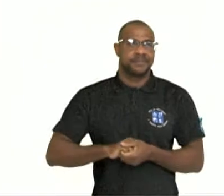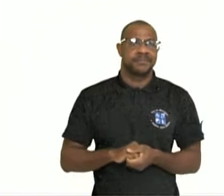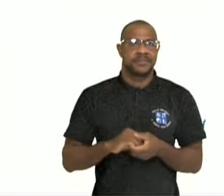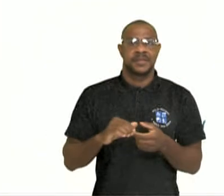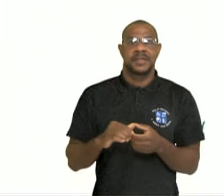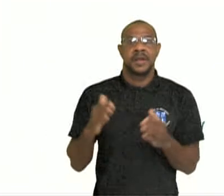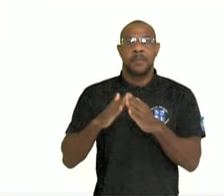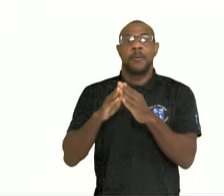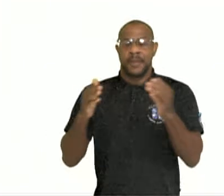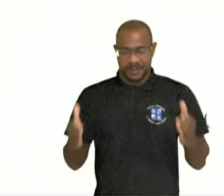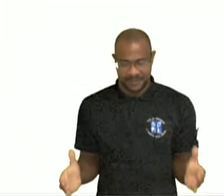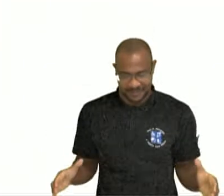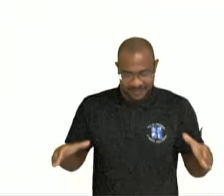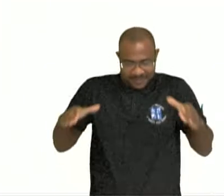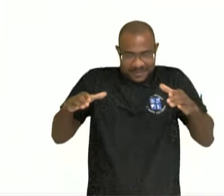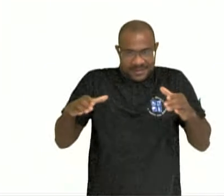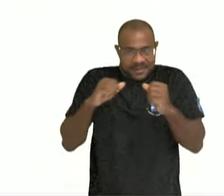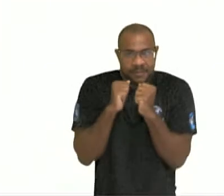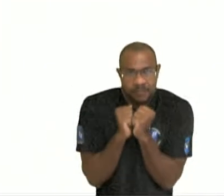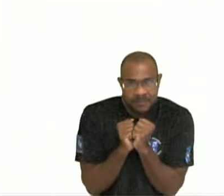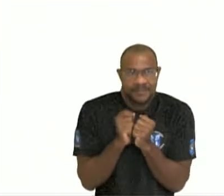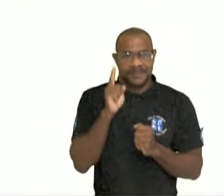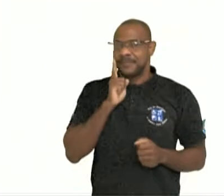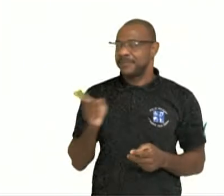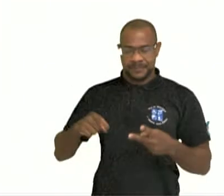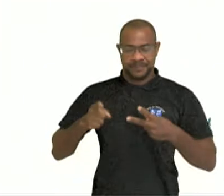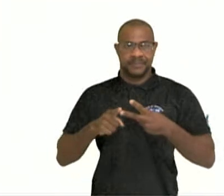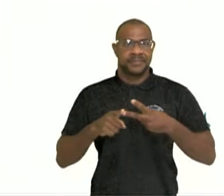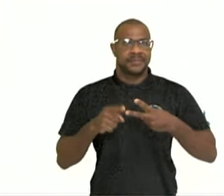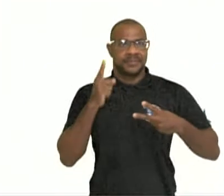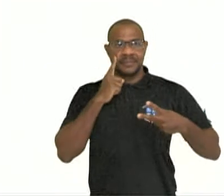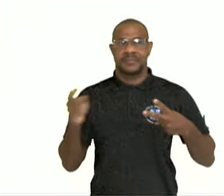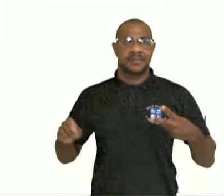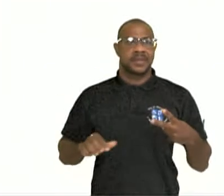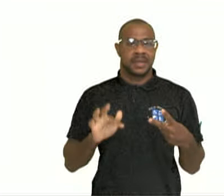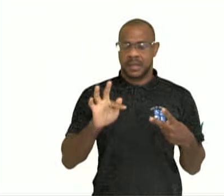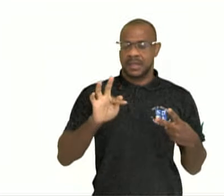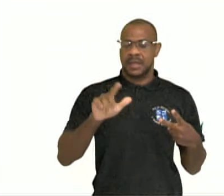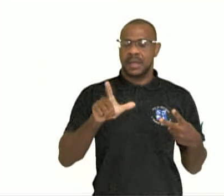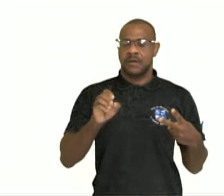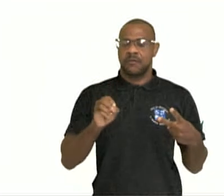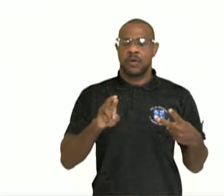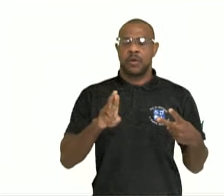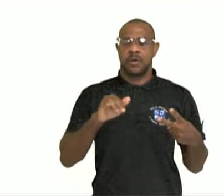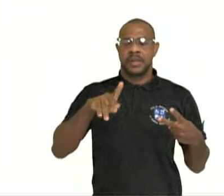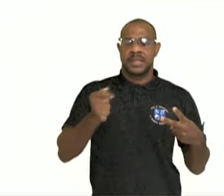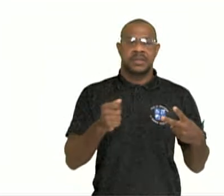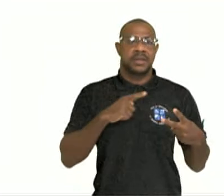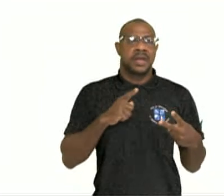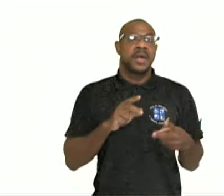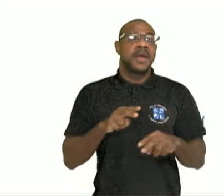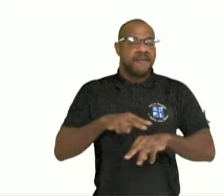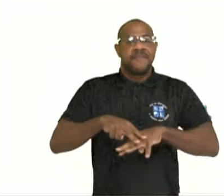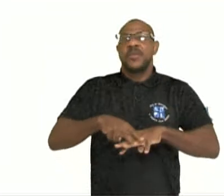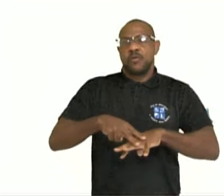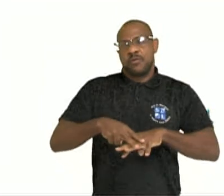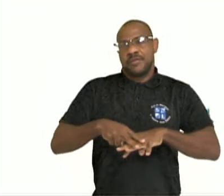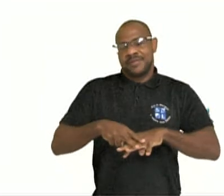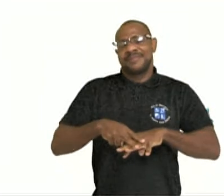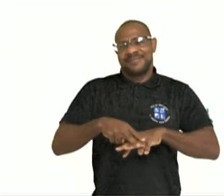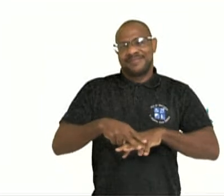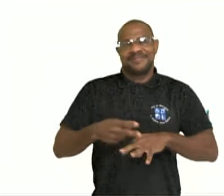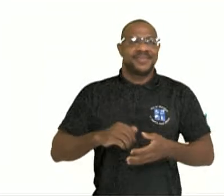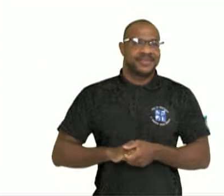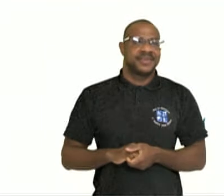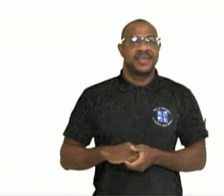de um soldado de la Marina, vive solo com seu hijo Kiko. Dona Florinda, que é viúva de um soldado da Marinha, ela vive só com o